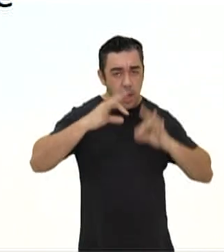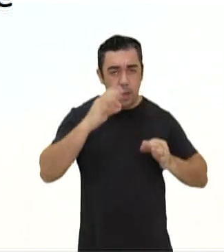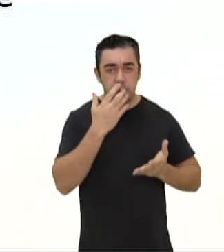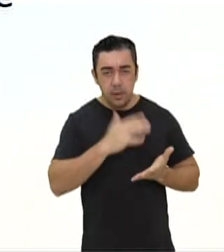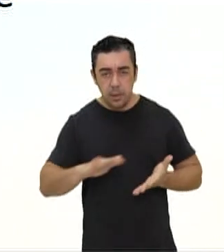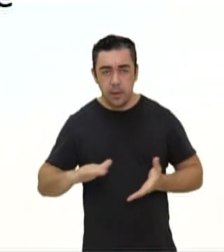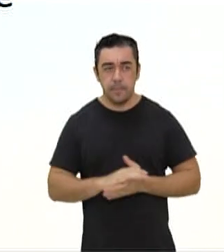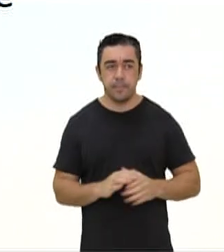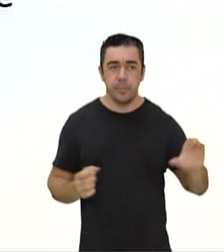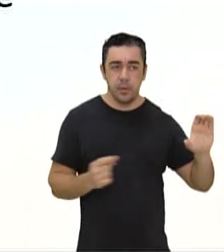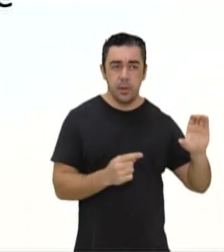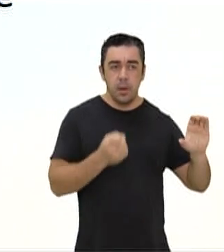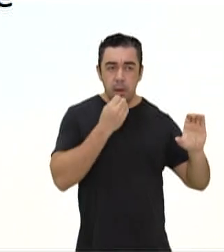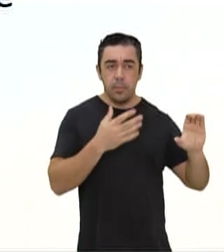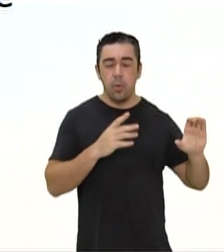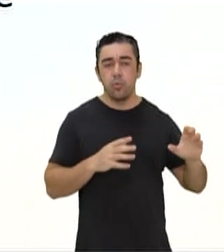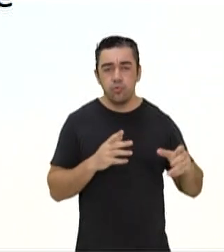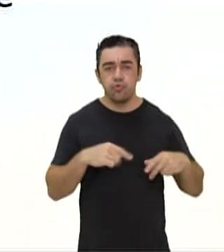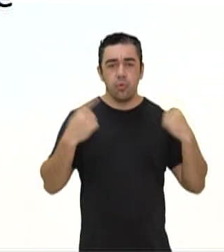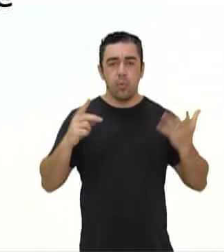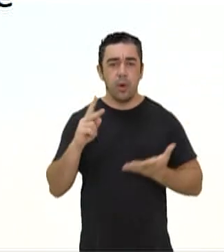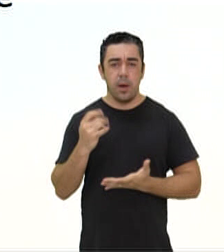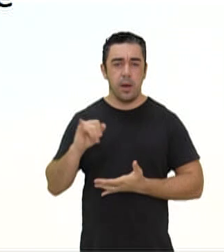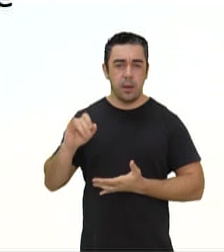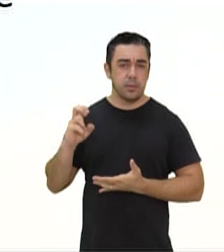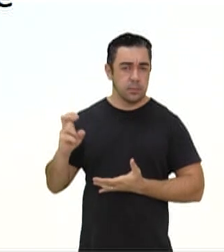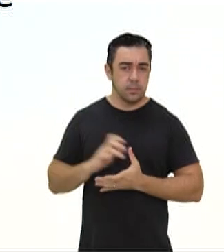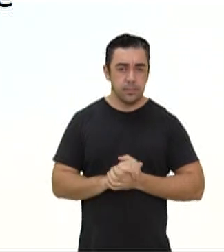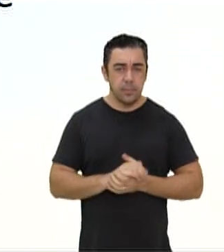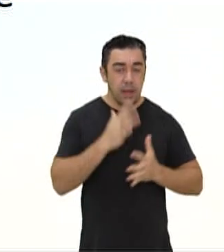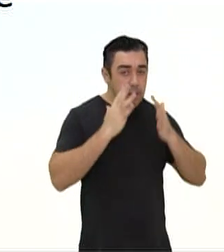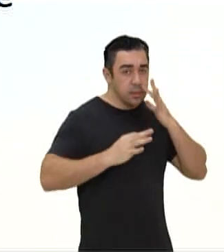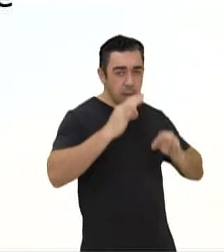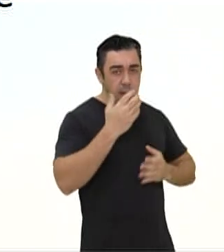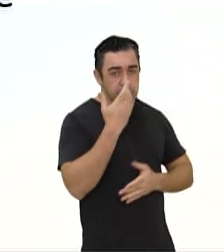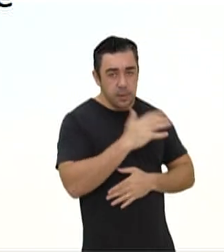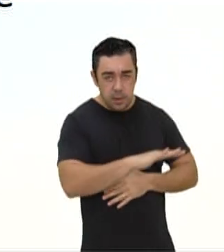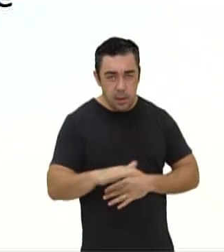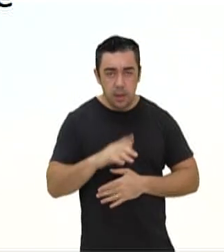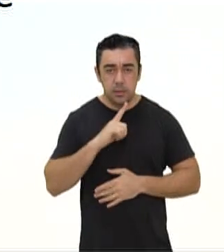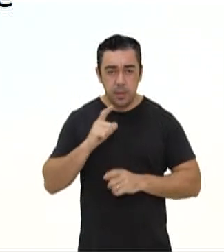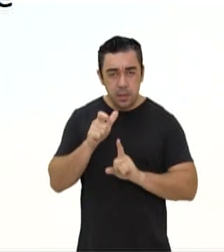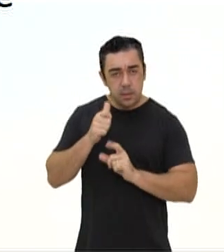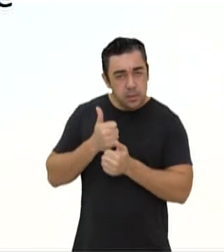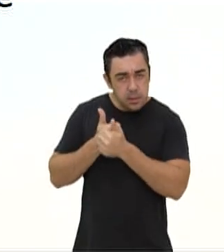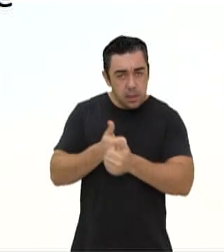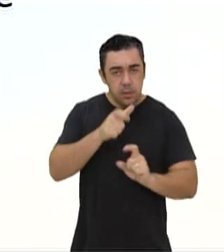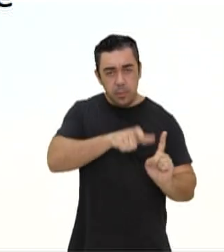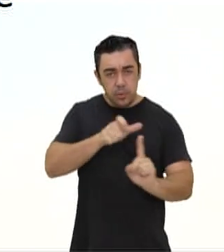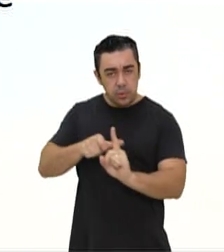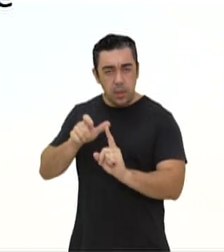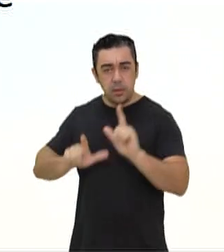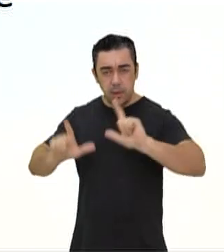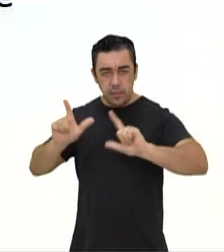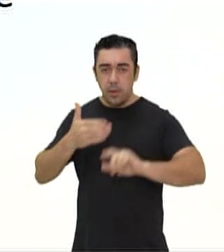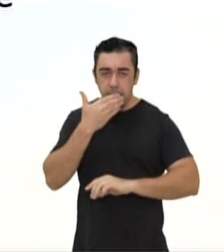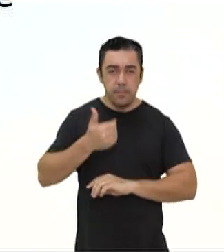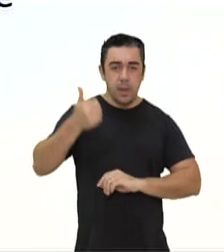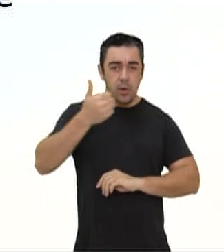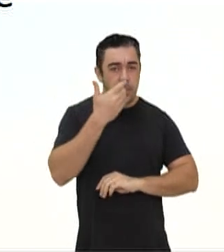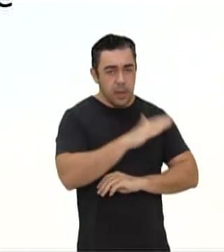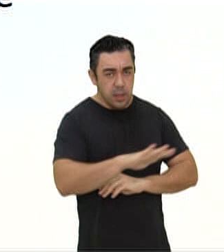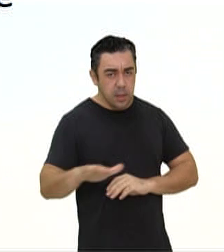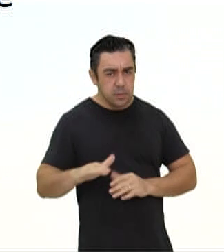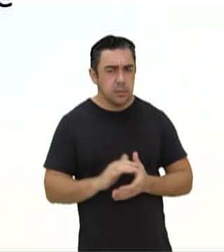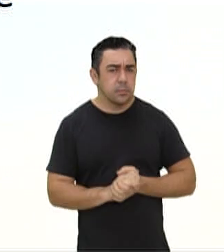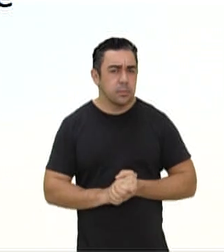defesa de shows como Hi-Fi, teatros infantis baseados em personagens de TV são mais indicados para o público